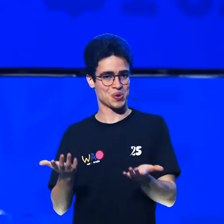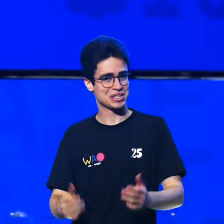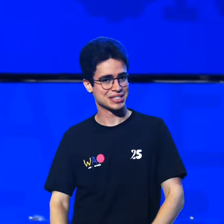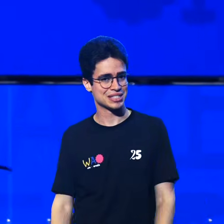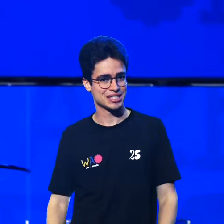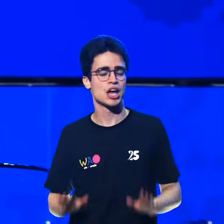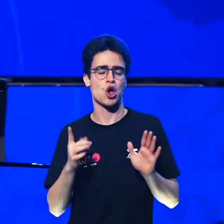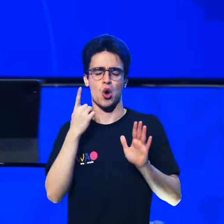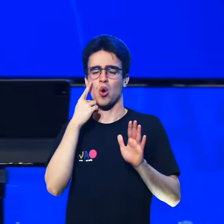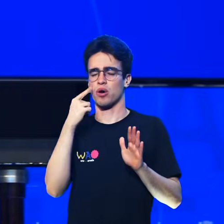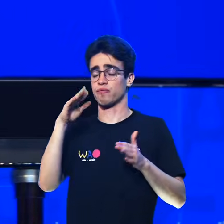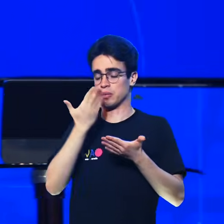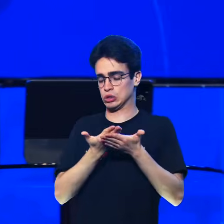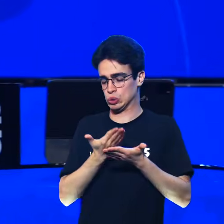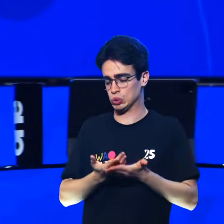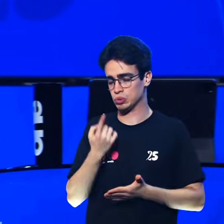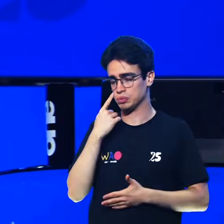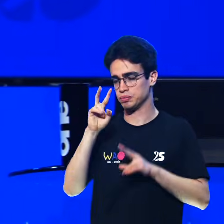contexto.